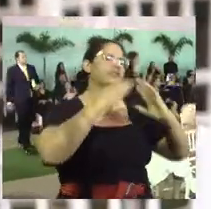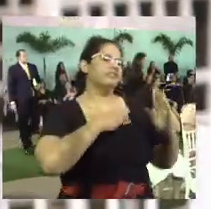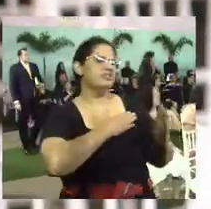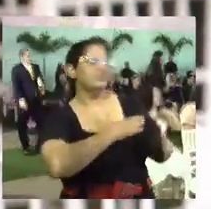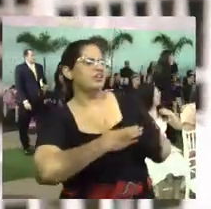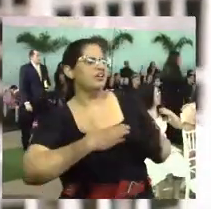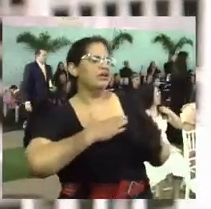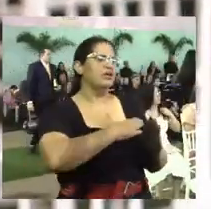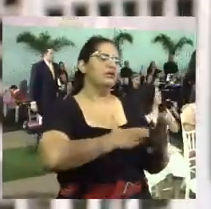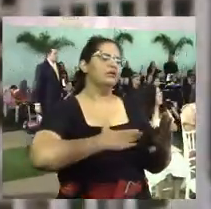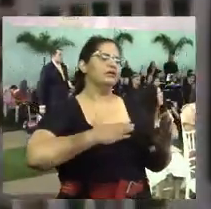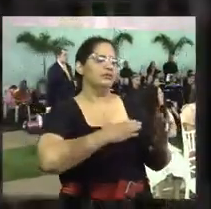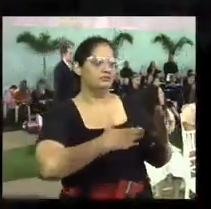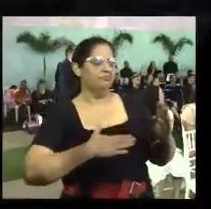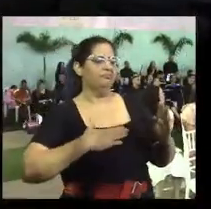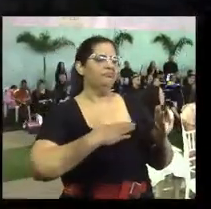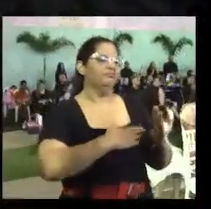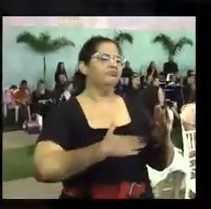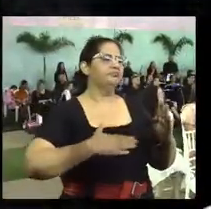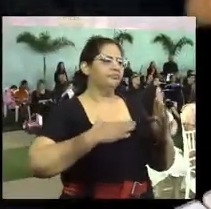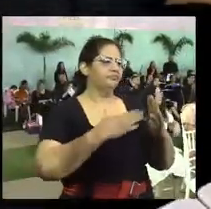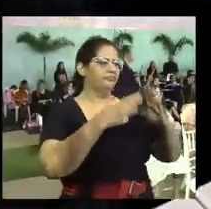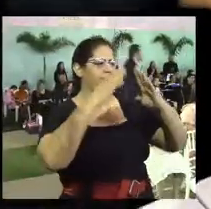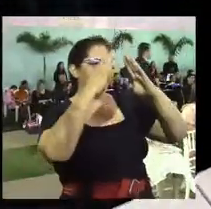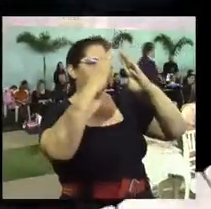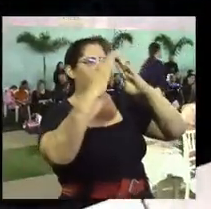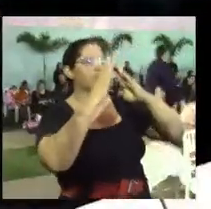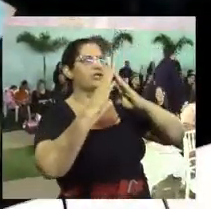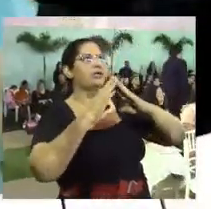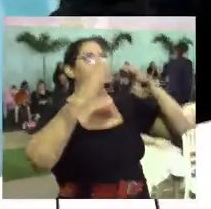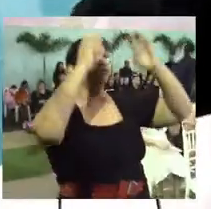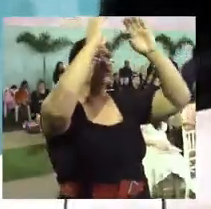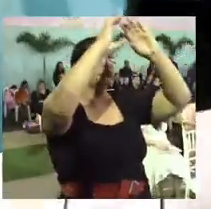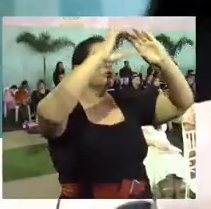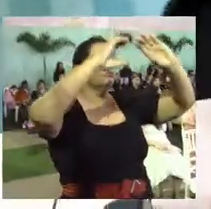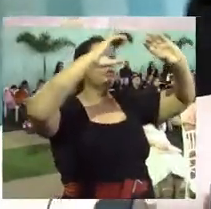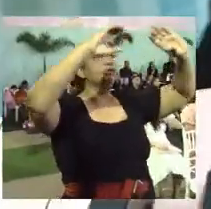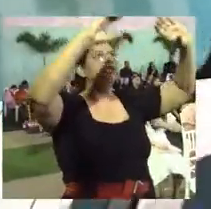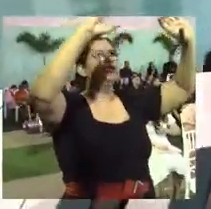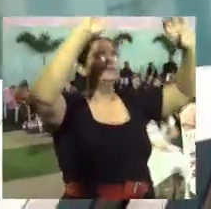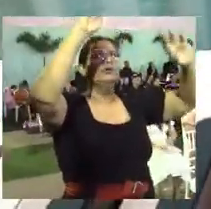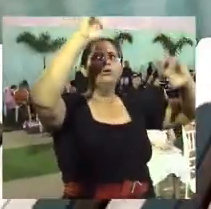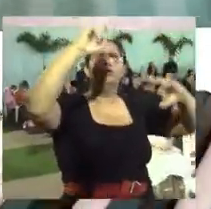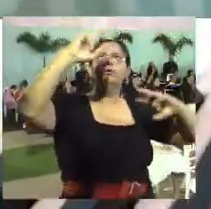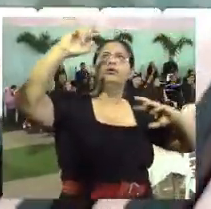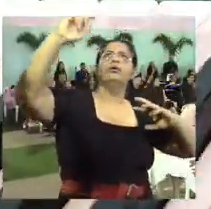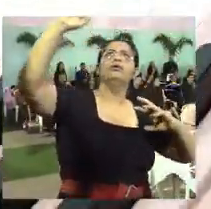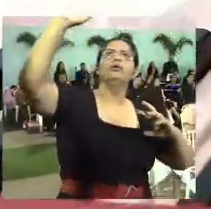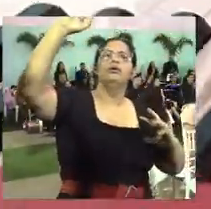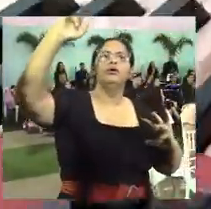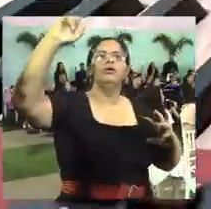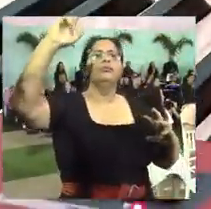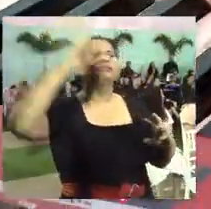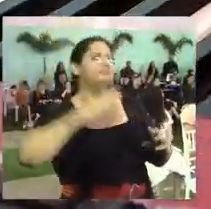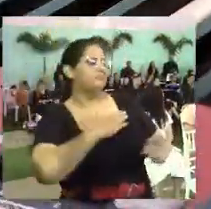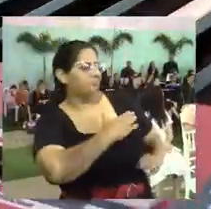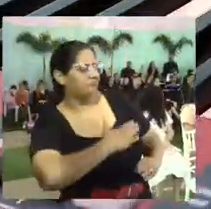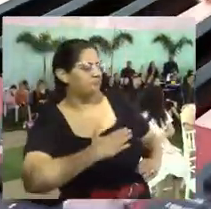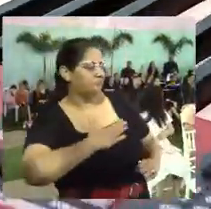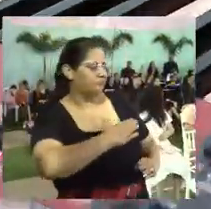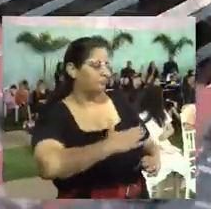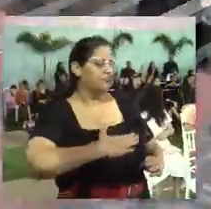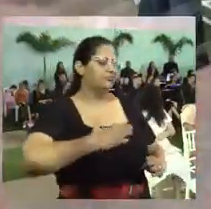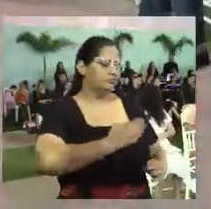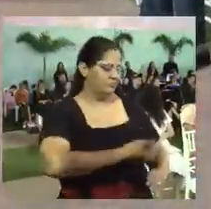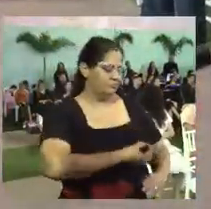meu prazer é estar nos atos do senhor meu